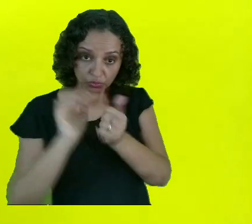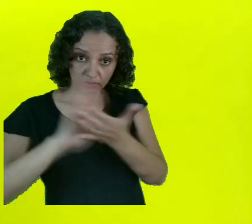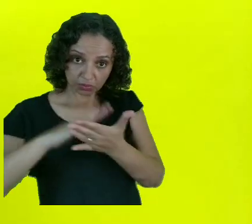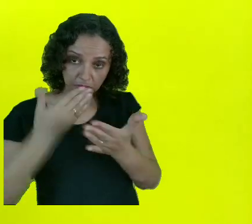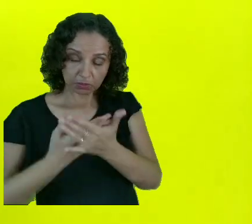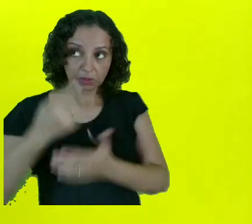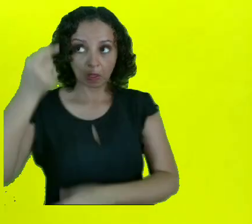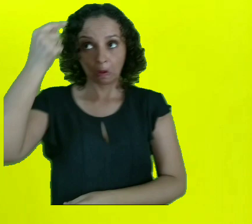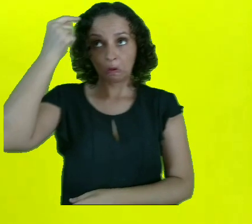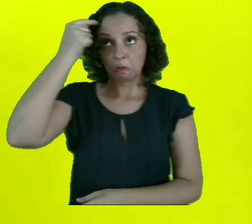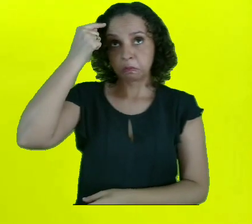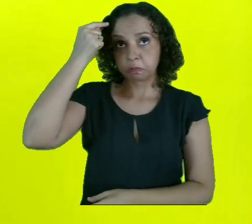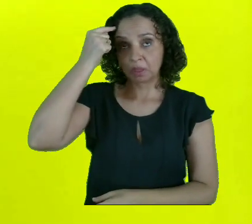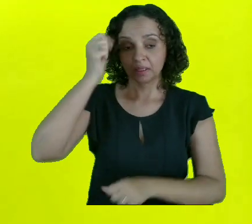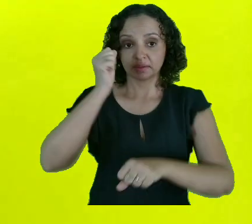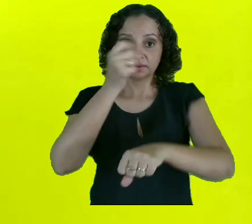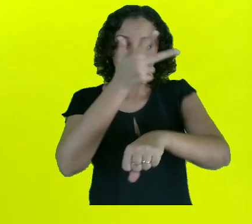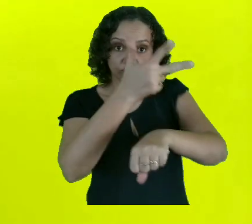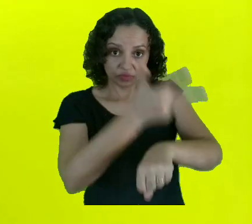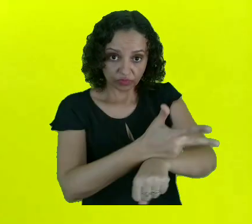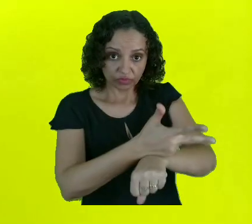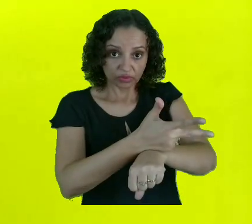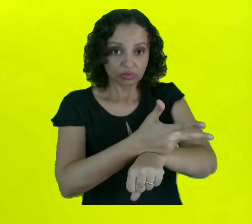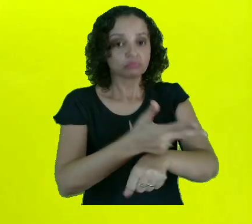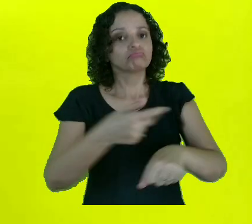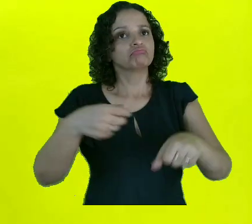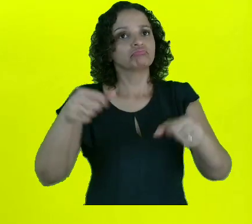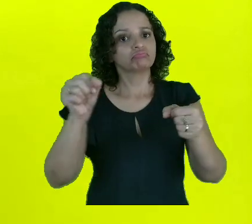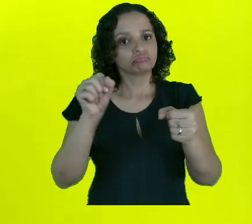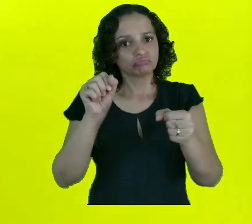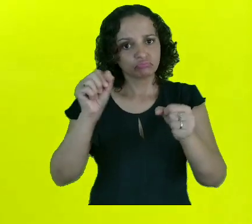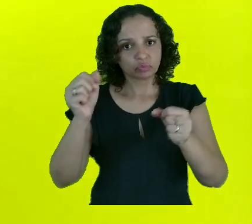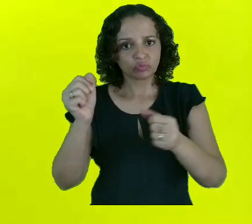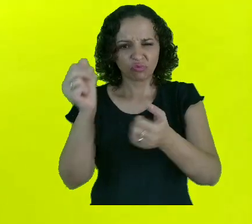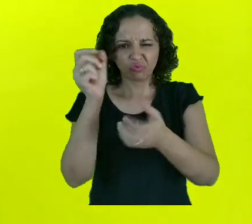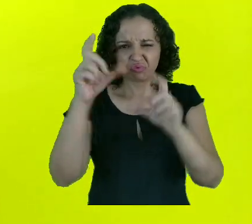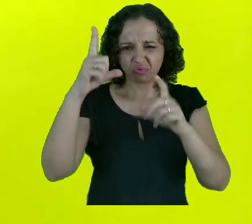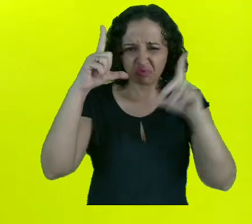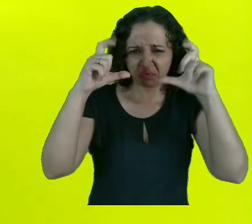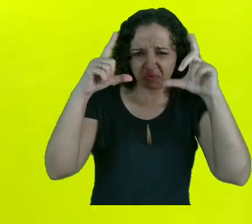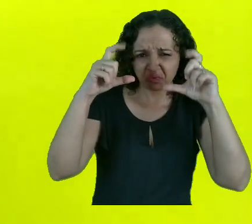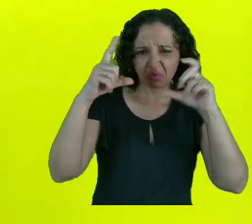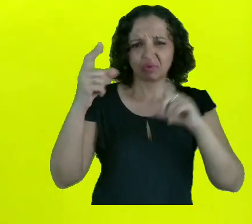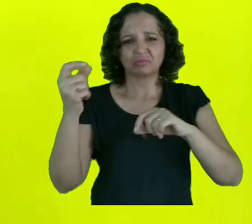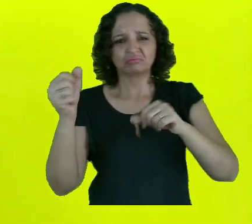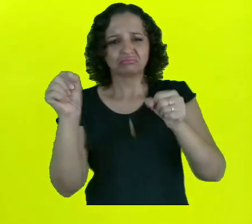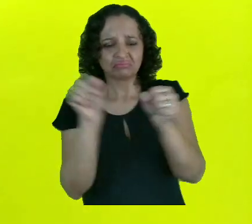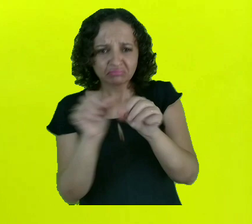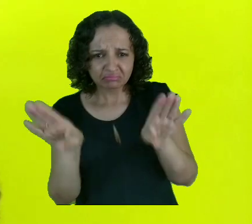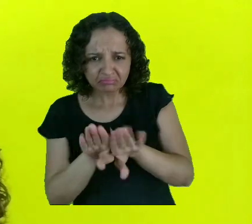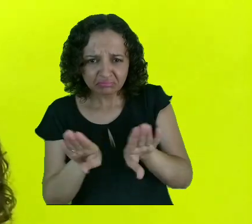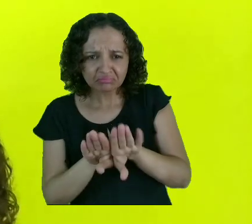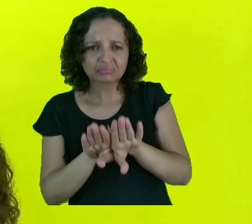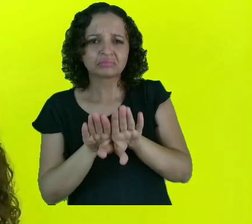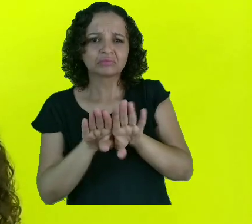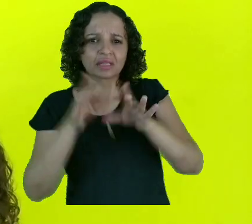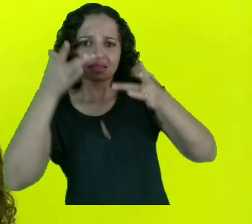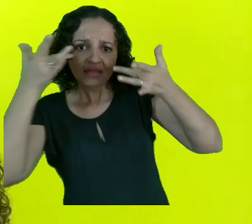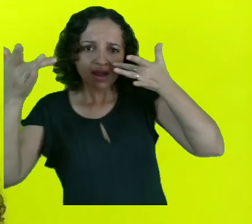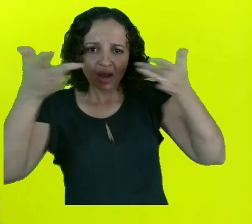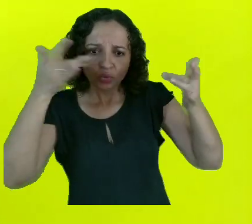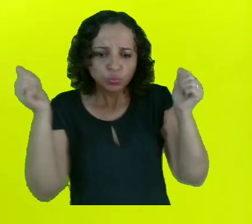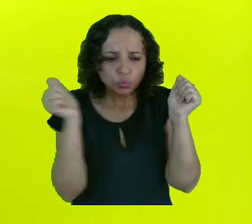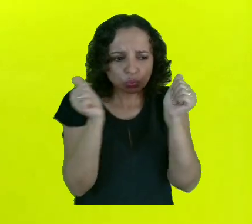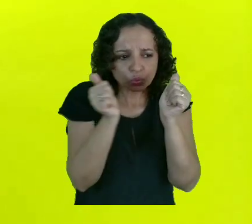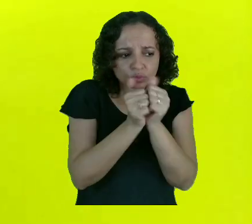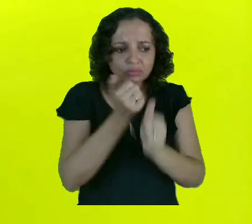imagens, pode-se fazer cenas na sala de aula com os próprios alunos, dependendo do conteúdo que vai ser ensinado naquele